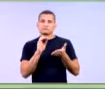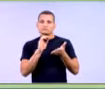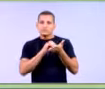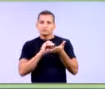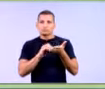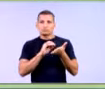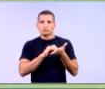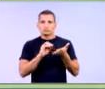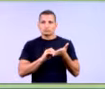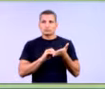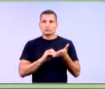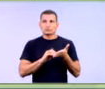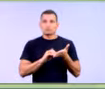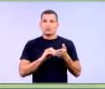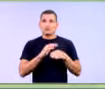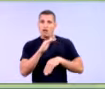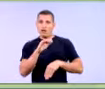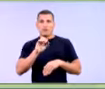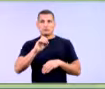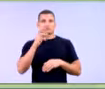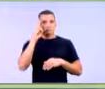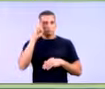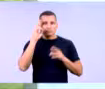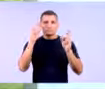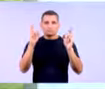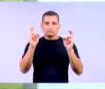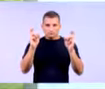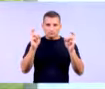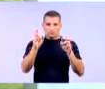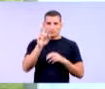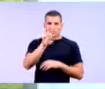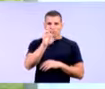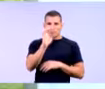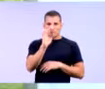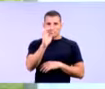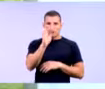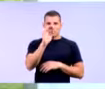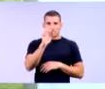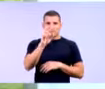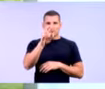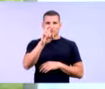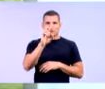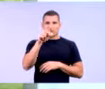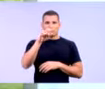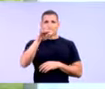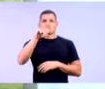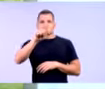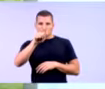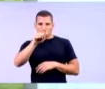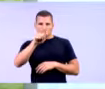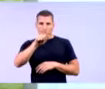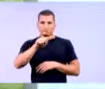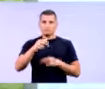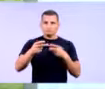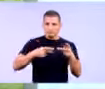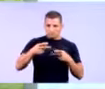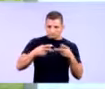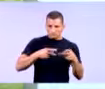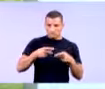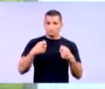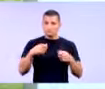ou seja, as referências, né? Quando a gente fala de monografia ou projeto de pesquisa, lembre-se que a